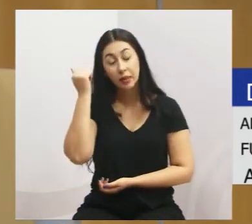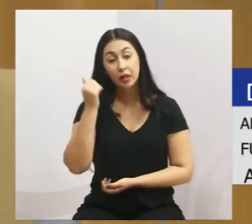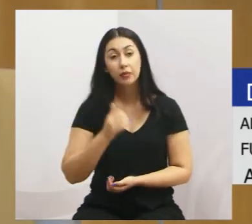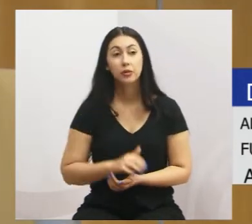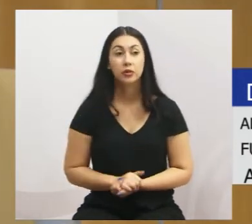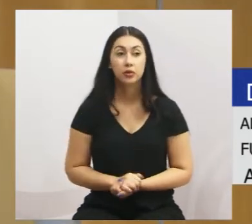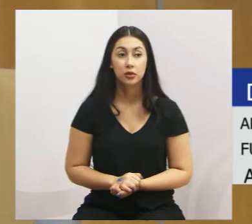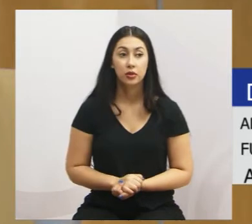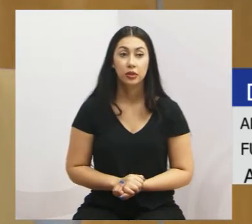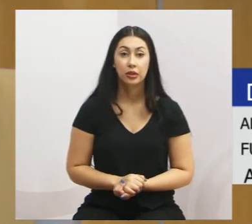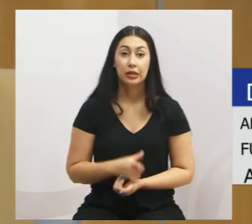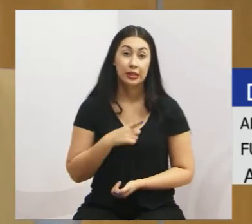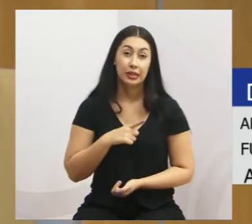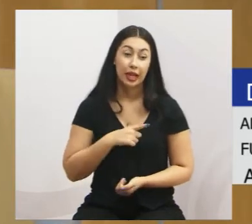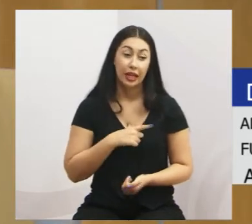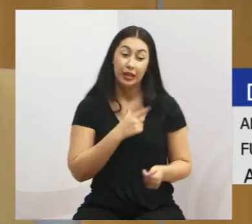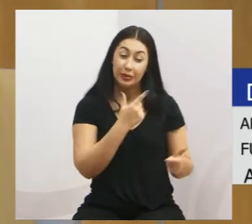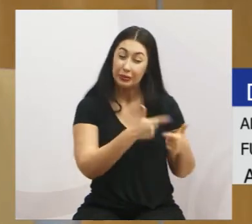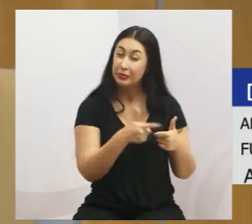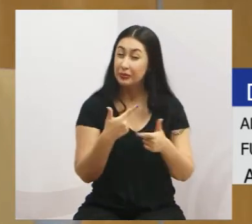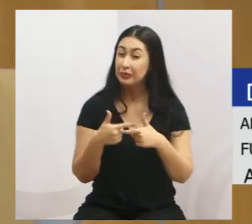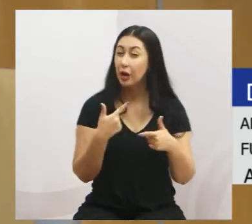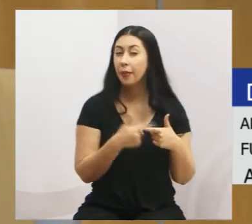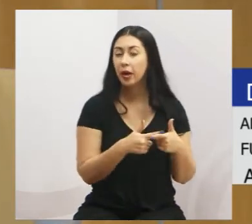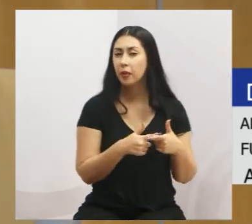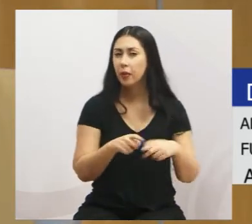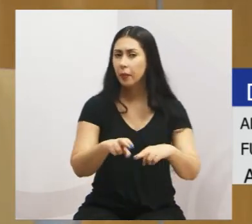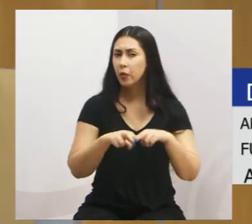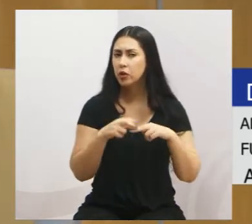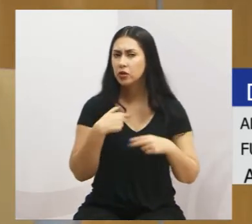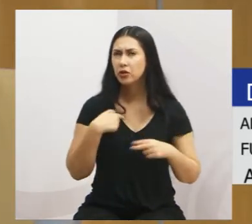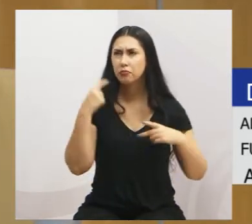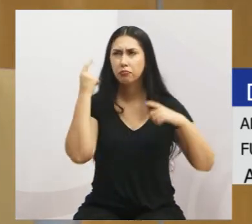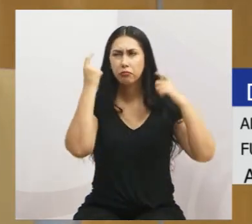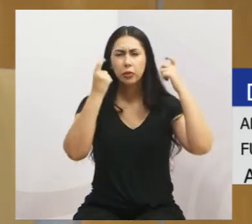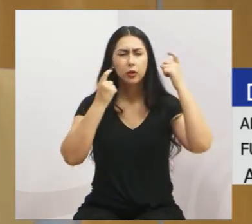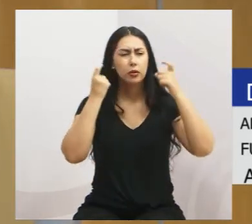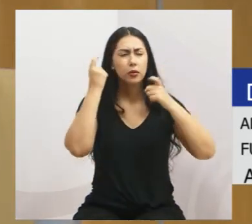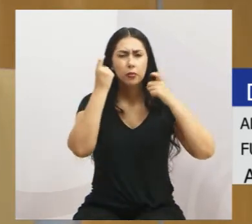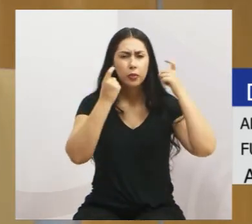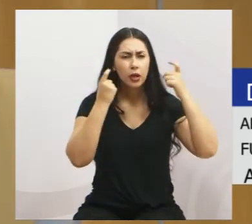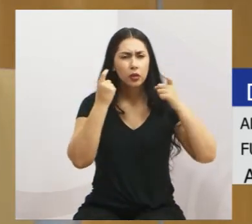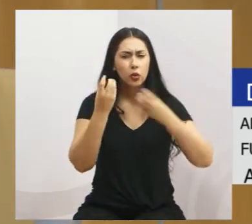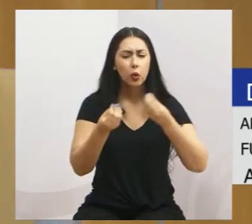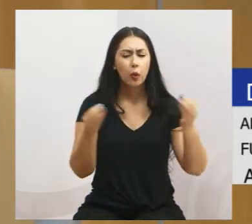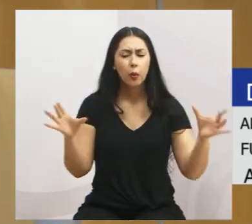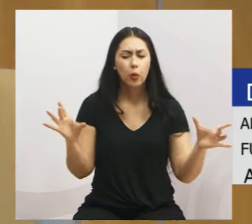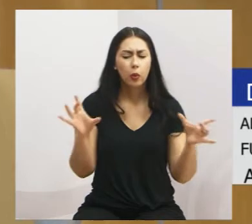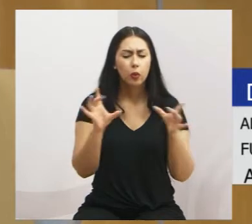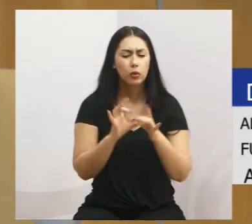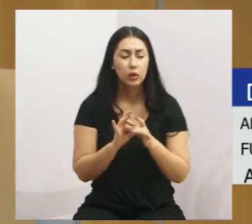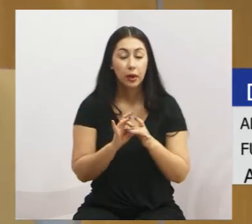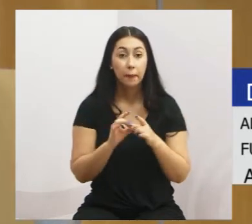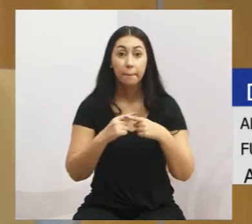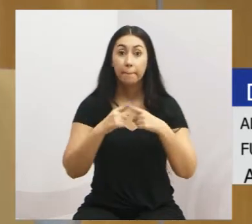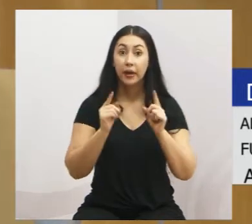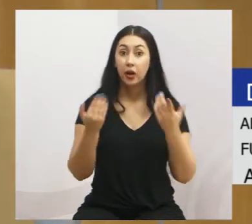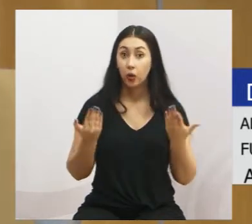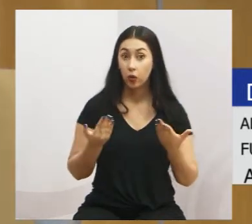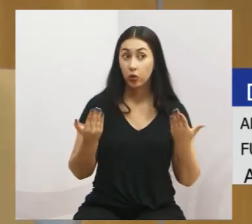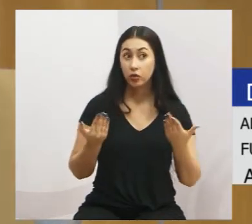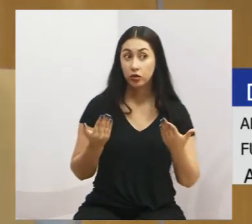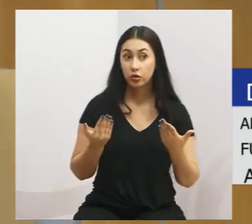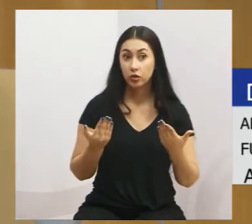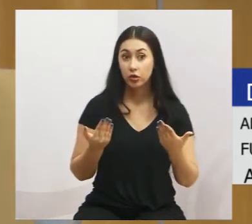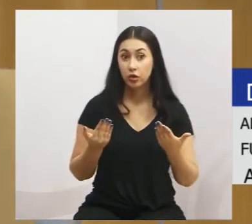moroso em alguns casos. Isso me causou preocupação, essa junção. Mas hoje, pelo que